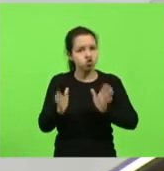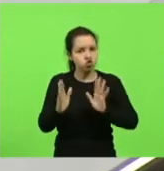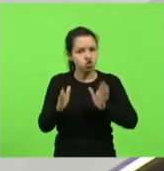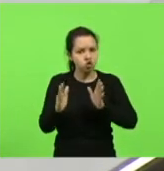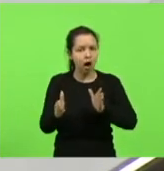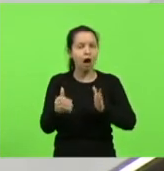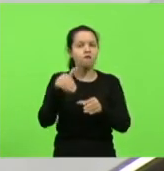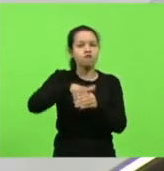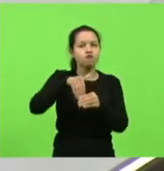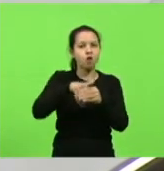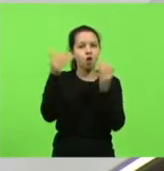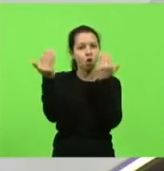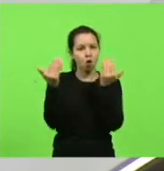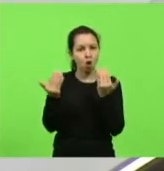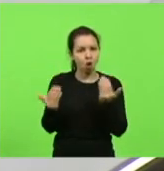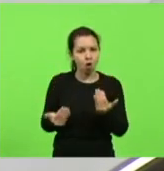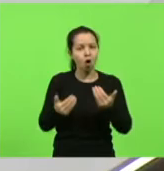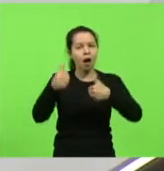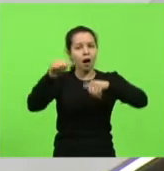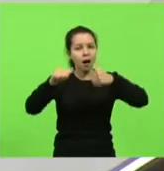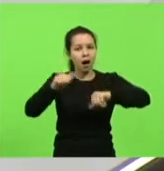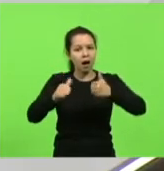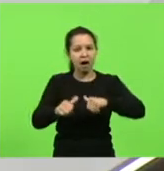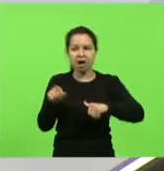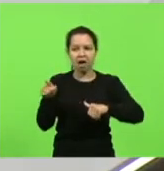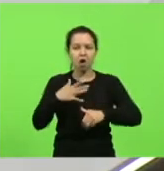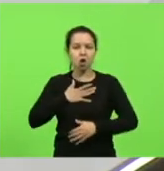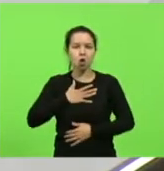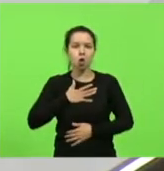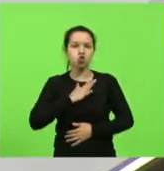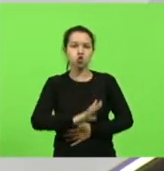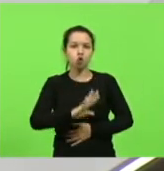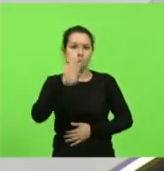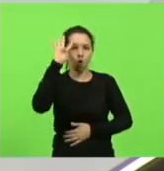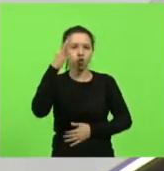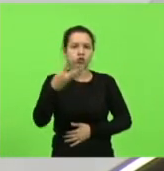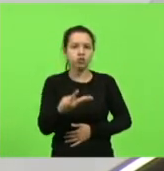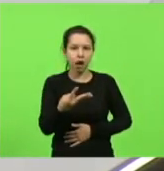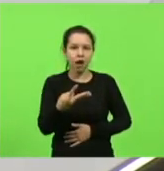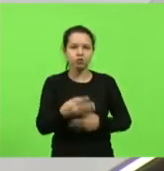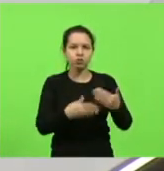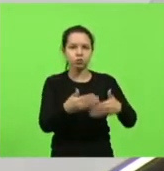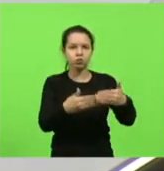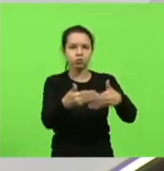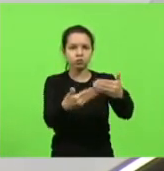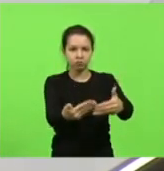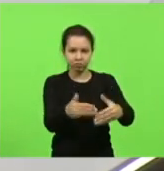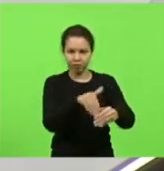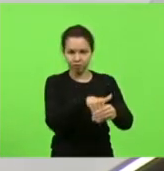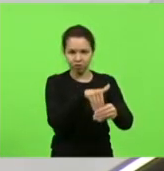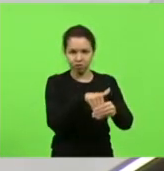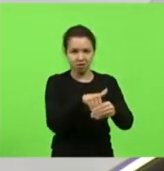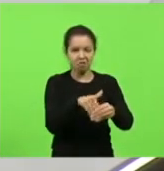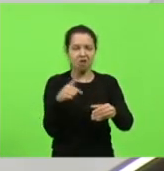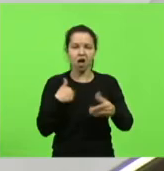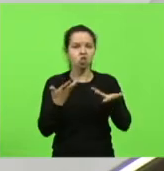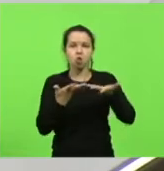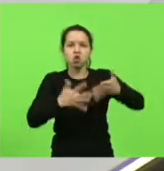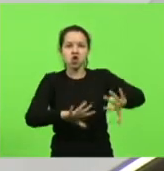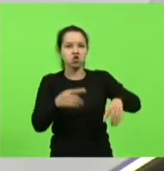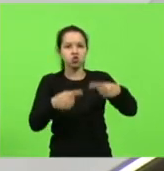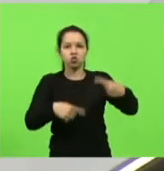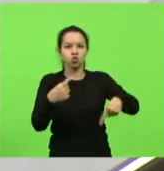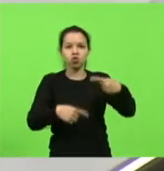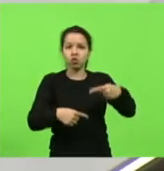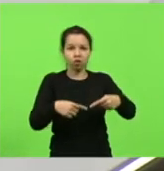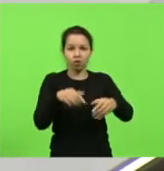vistas estava em análise, ele não gostou do resultado que se encaminhava à votação e simplesmente não quis deliberar um voto de